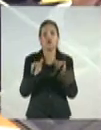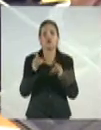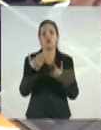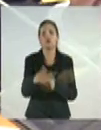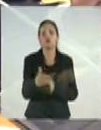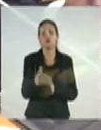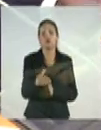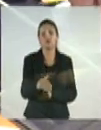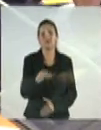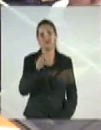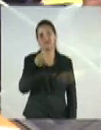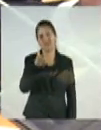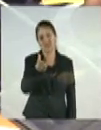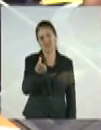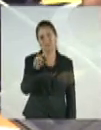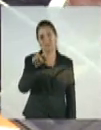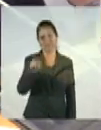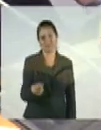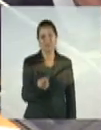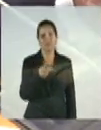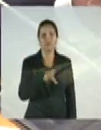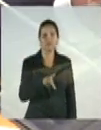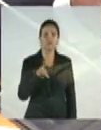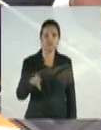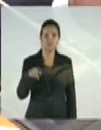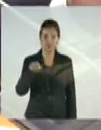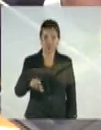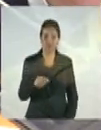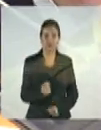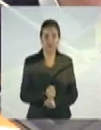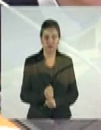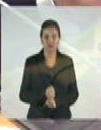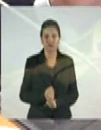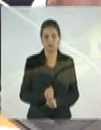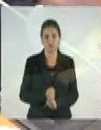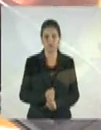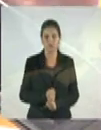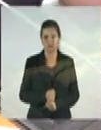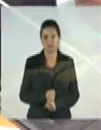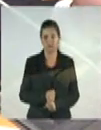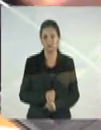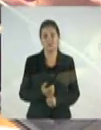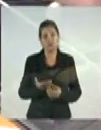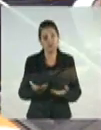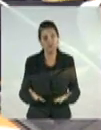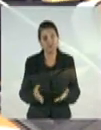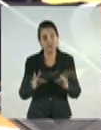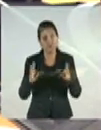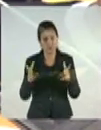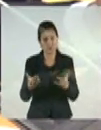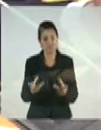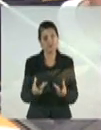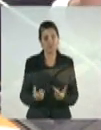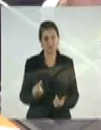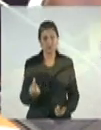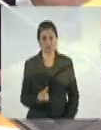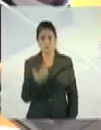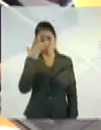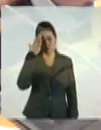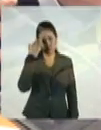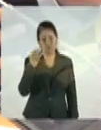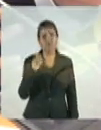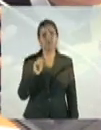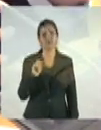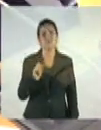professores 6.000 professores para este ano então Todos nós somos sabedores que as